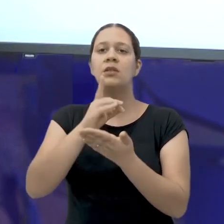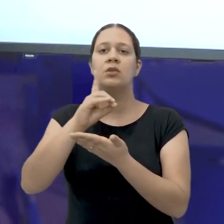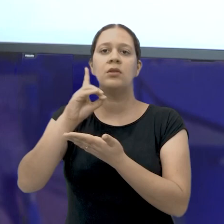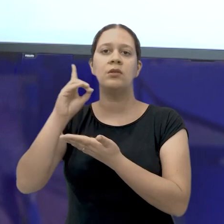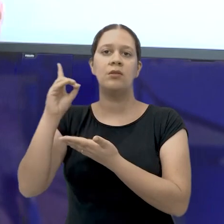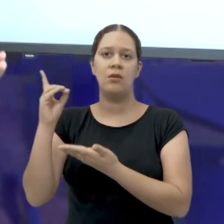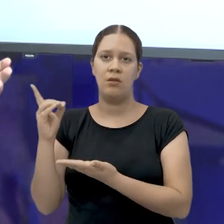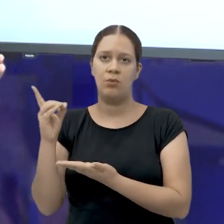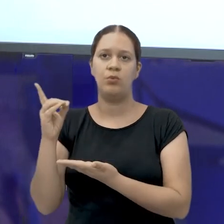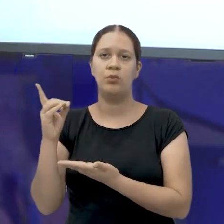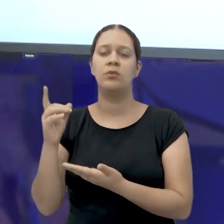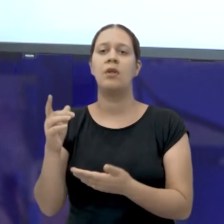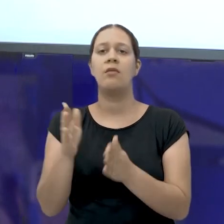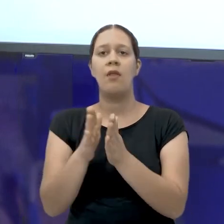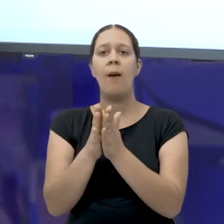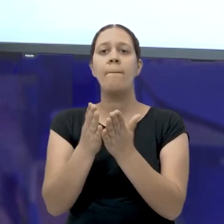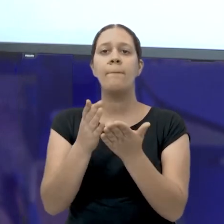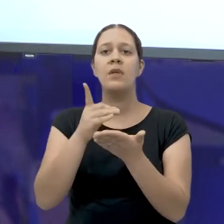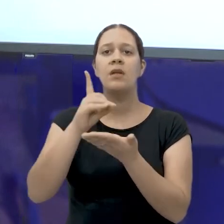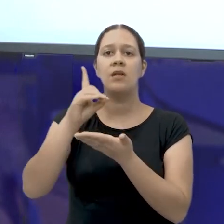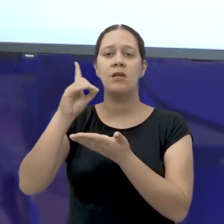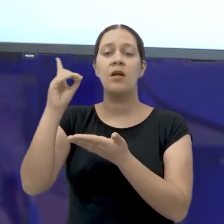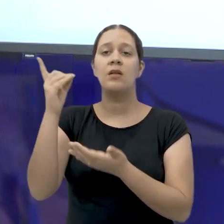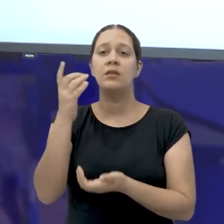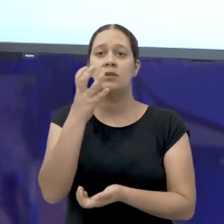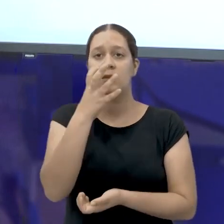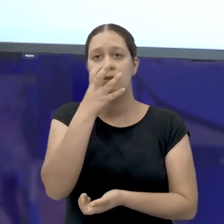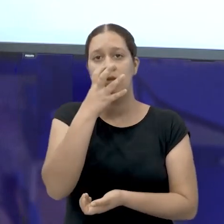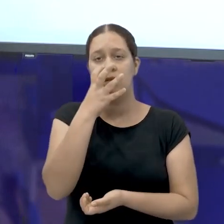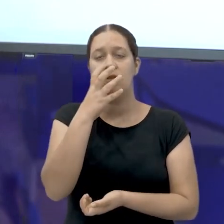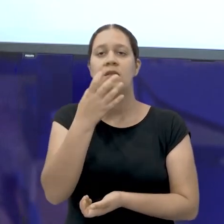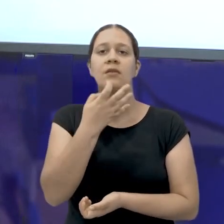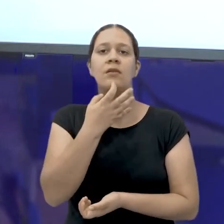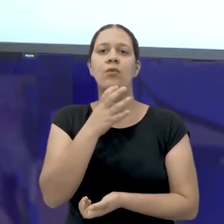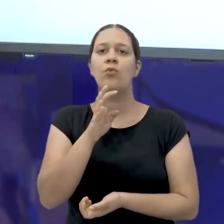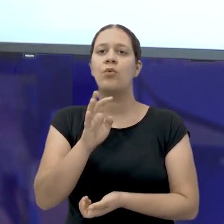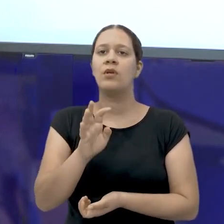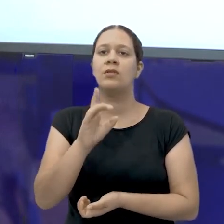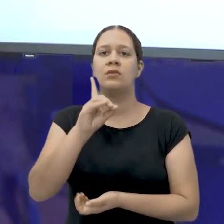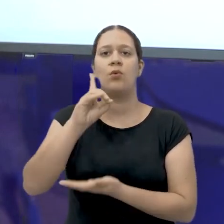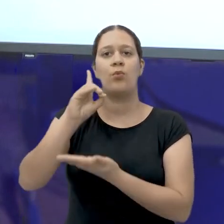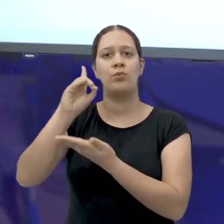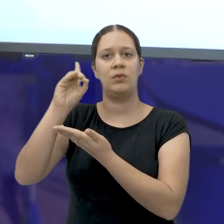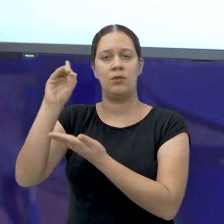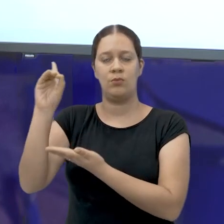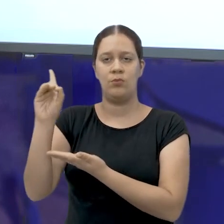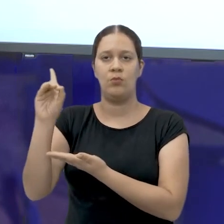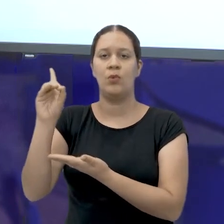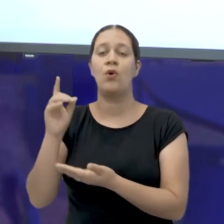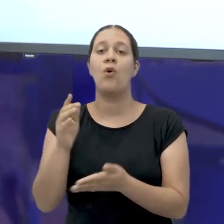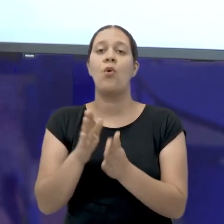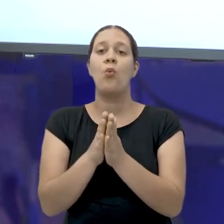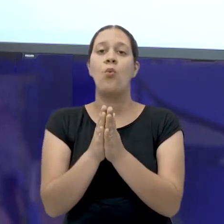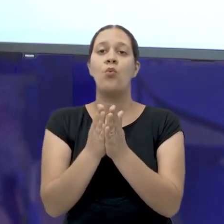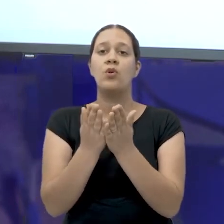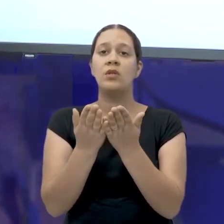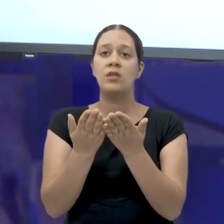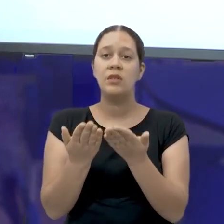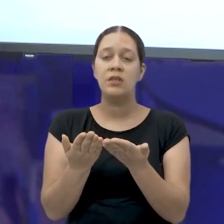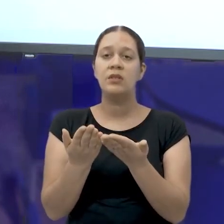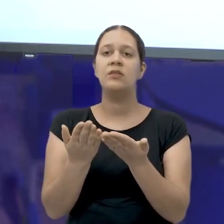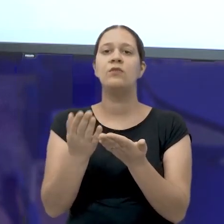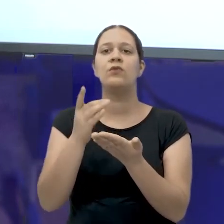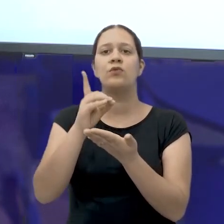do Cristo presente na Bíblia, o admire, mas não o reconheça como Deus. Ou seja, o livro dos cristãos